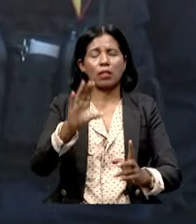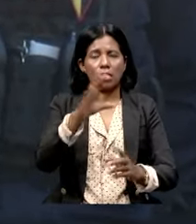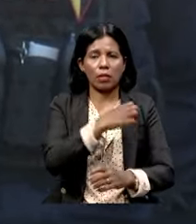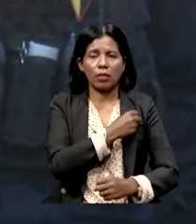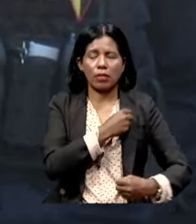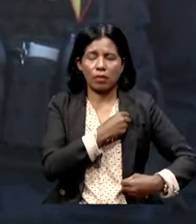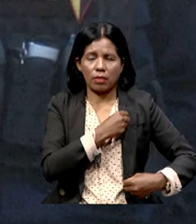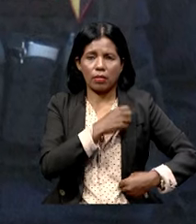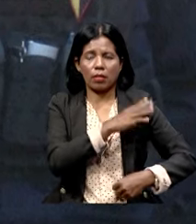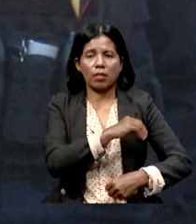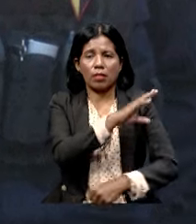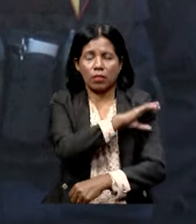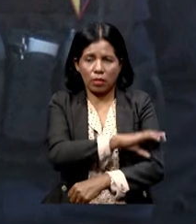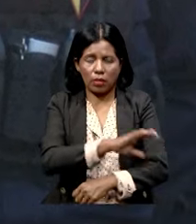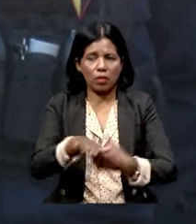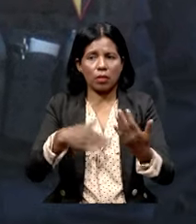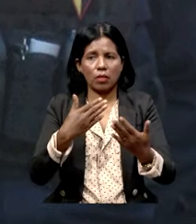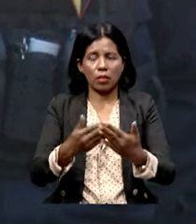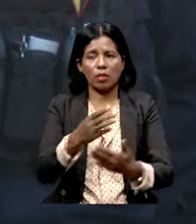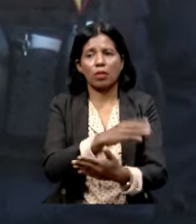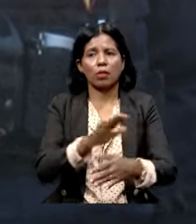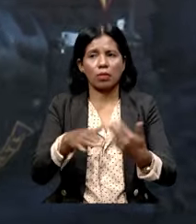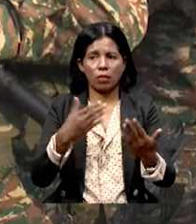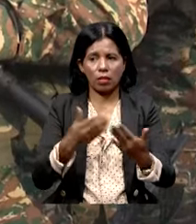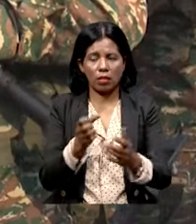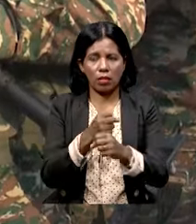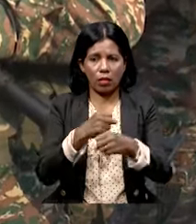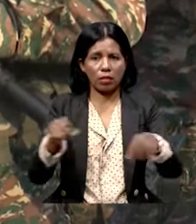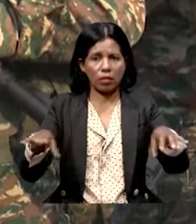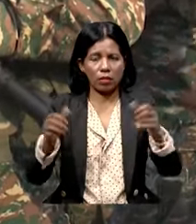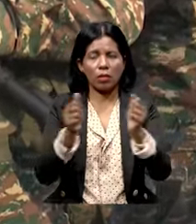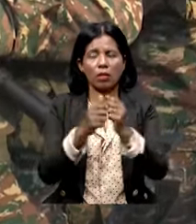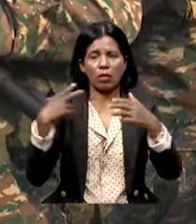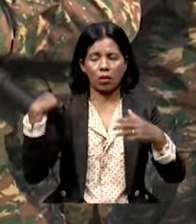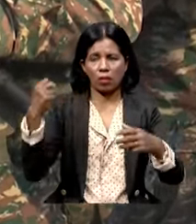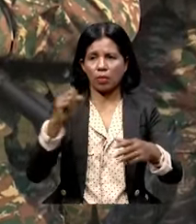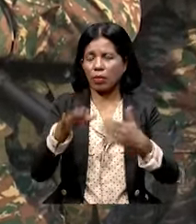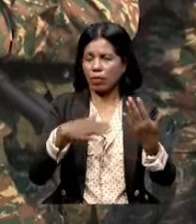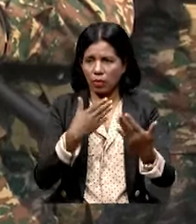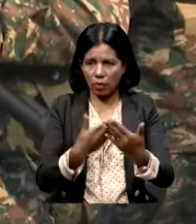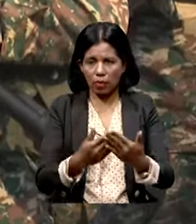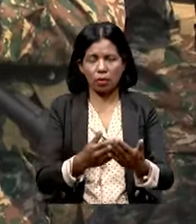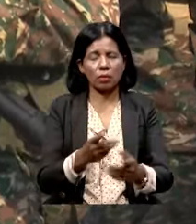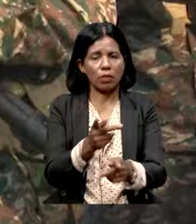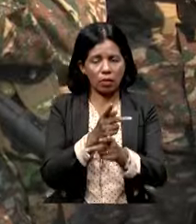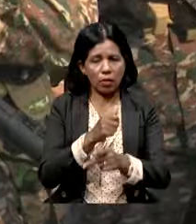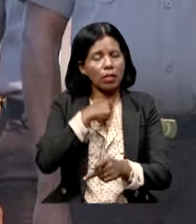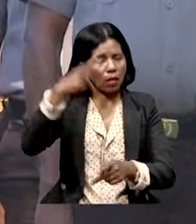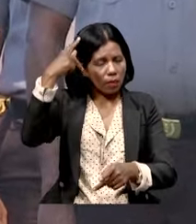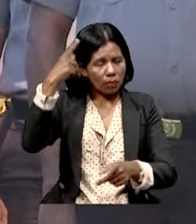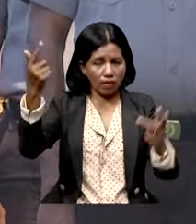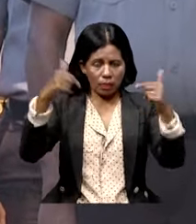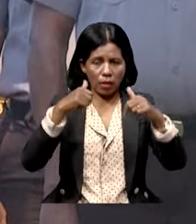Pomamuti, Liu para o Comandante Unidade, tua subunidade Sirene B, Halauknar, Hokbi, Tomak e Treino, onde assegura para Francisco